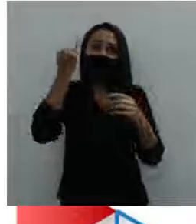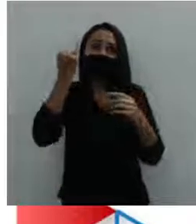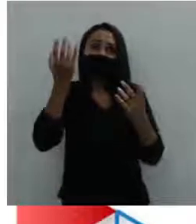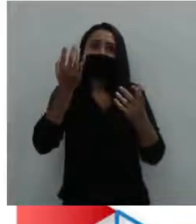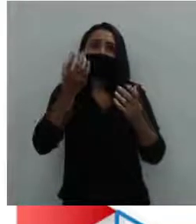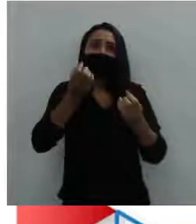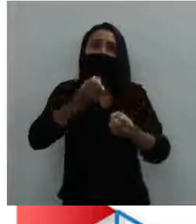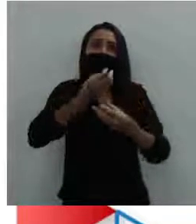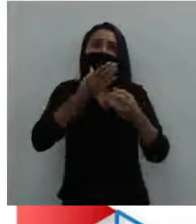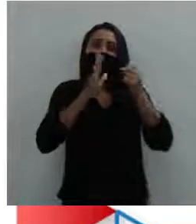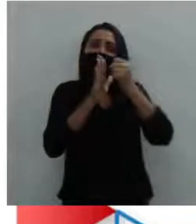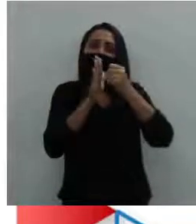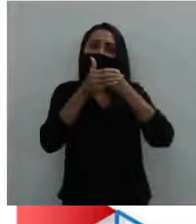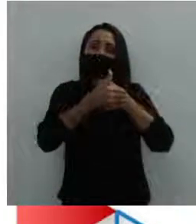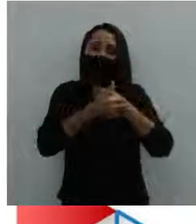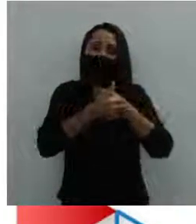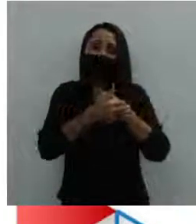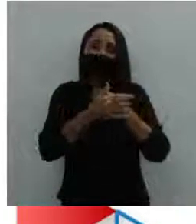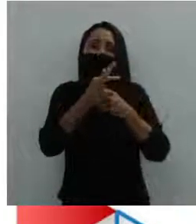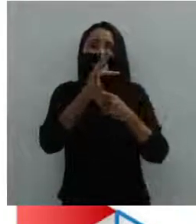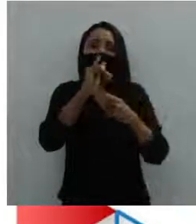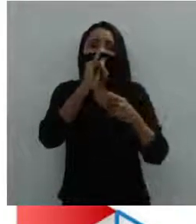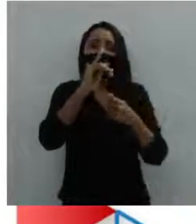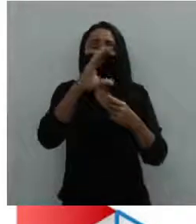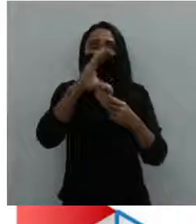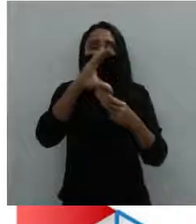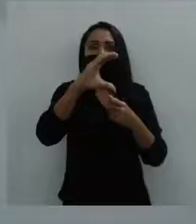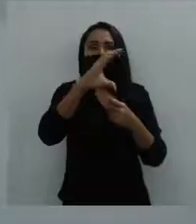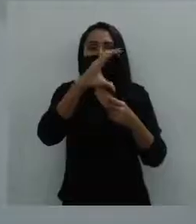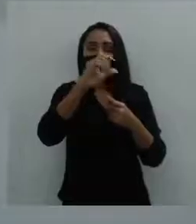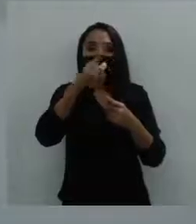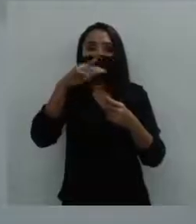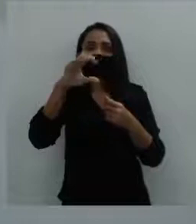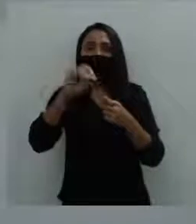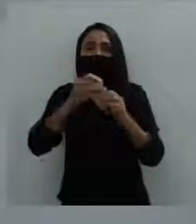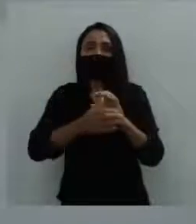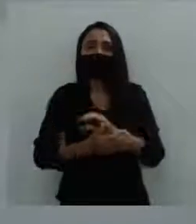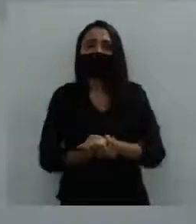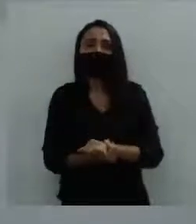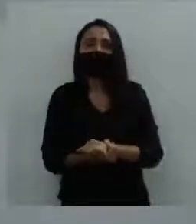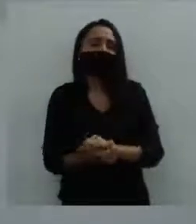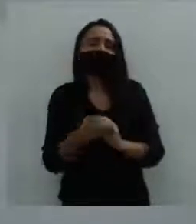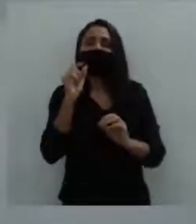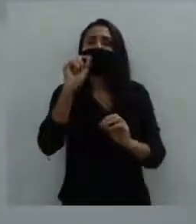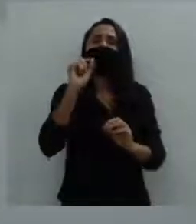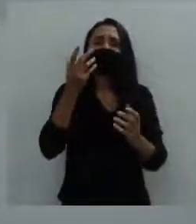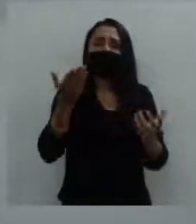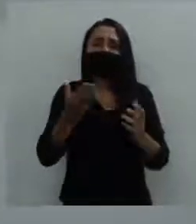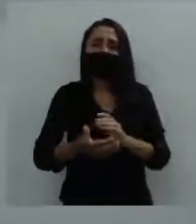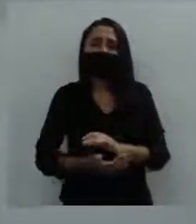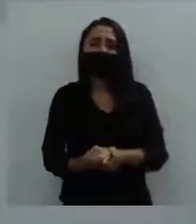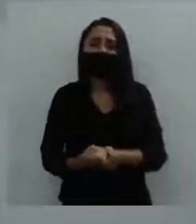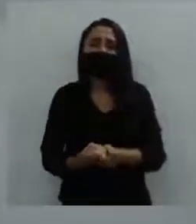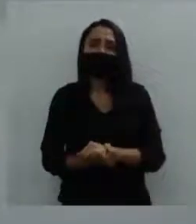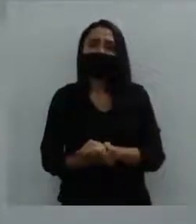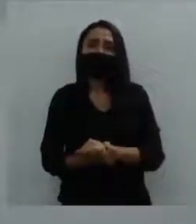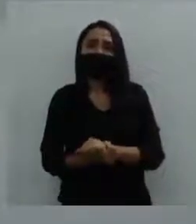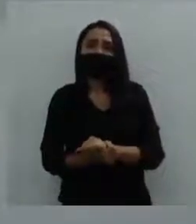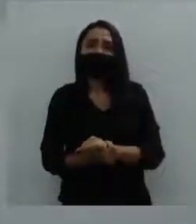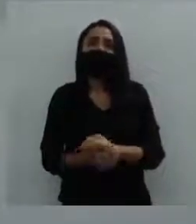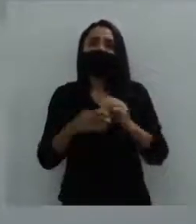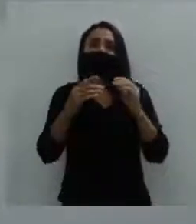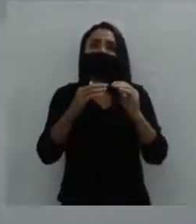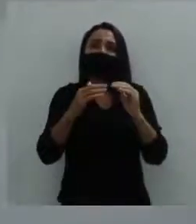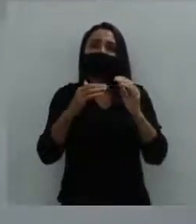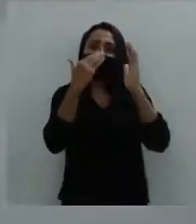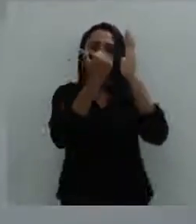da subjetividade e da ficção. Olhando para mim, lembrar ficção, lembrar que ficção é aquilo que